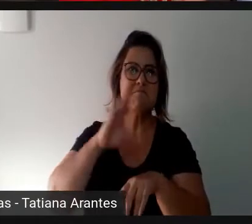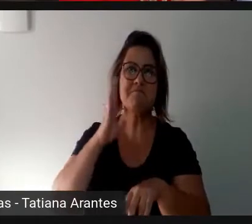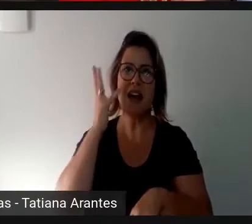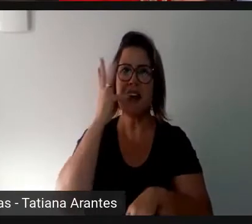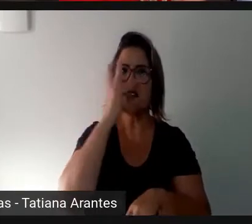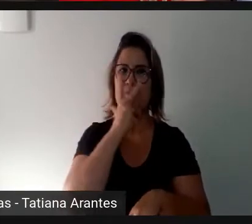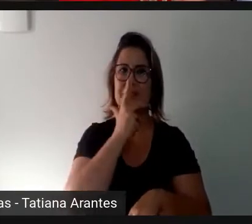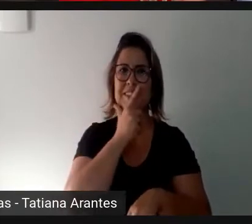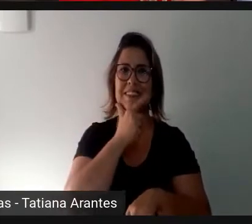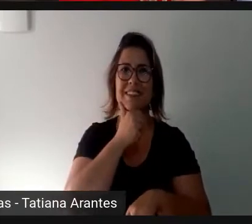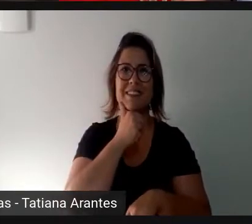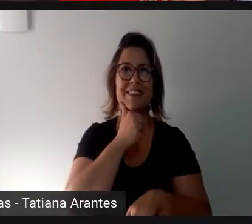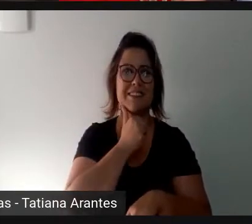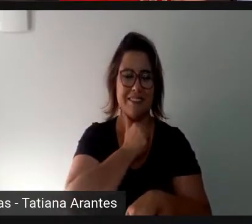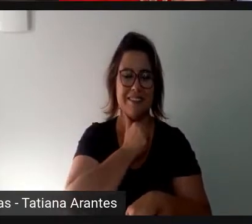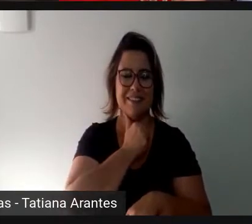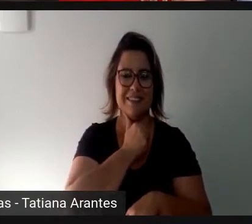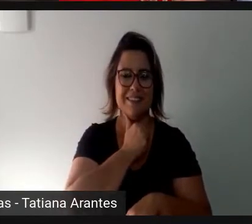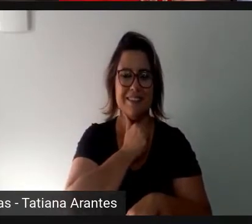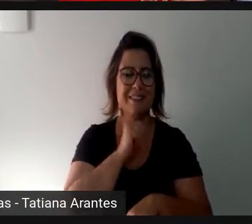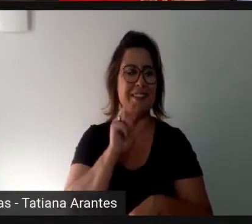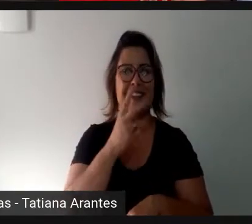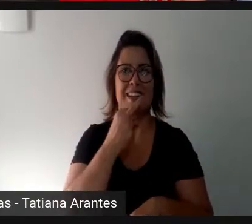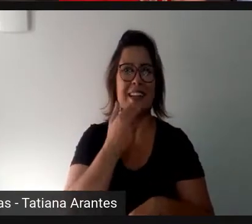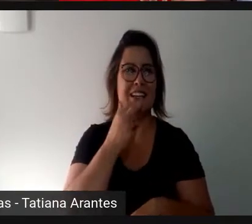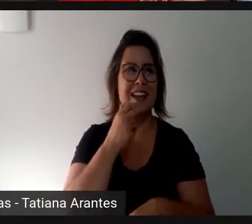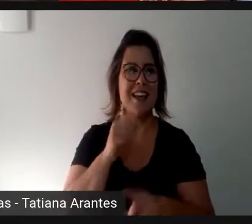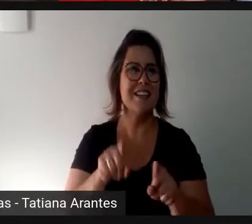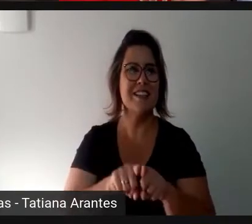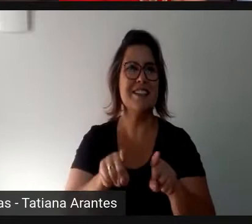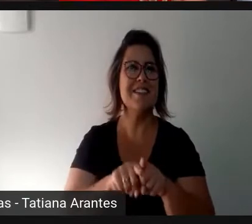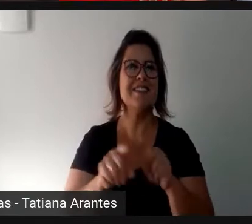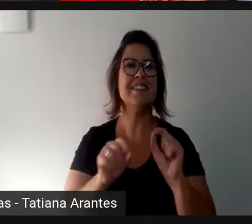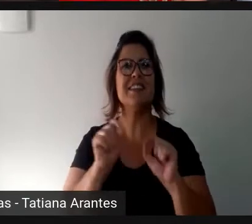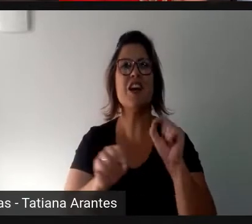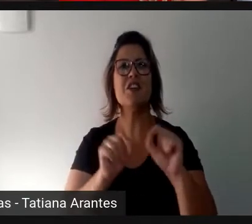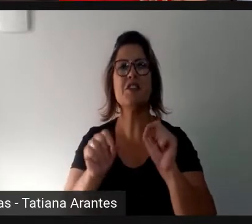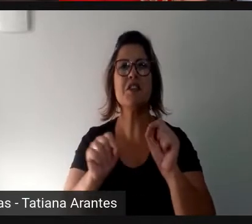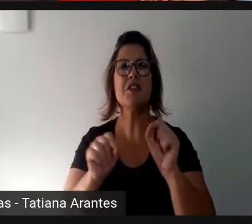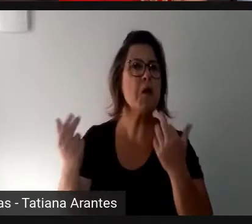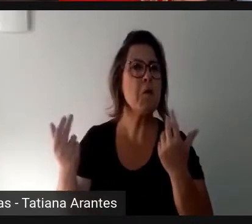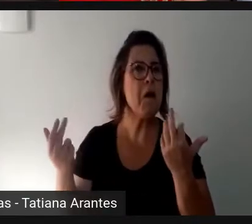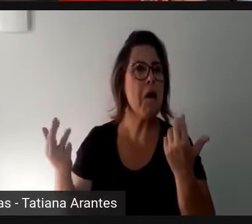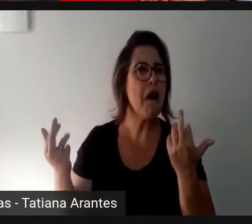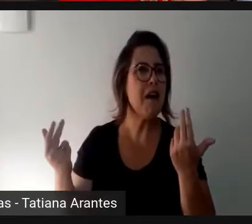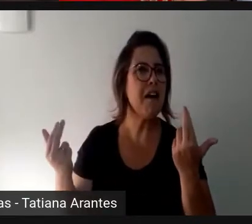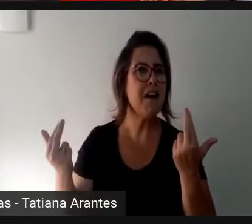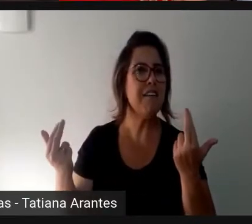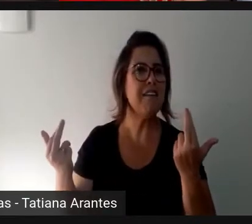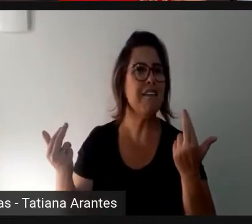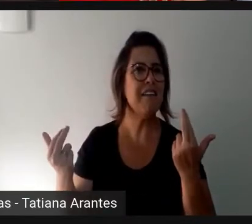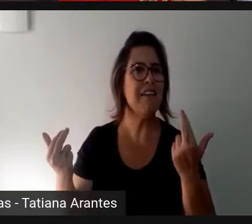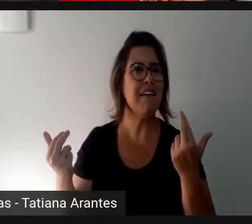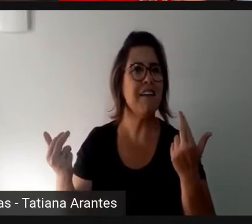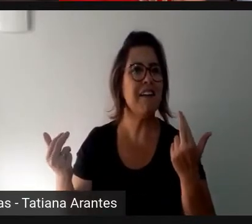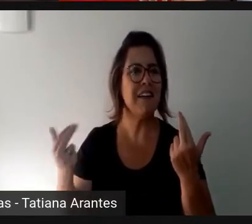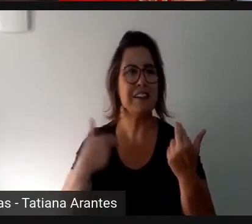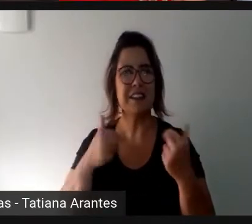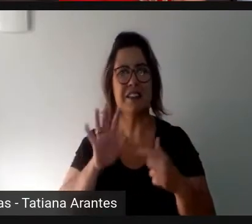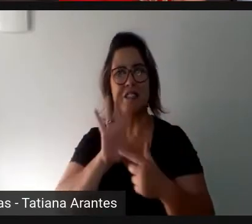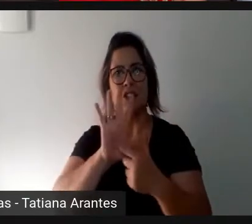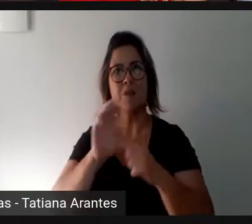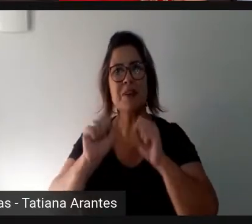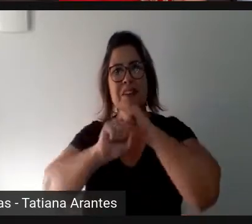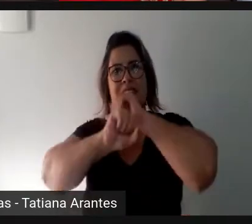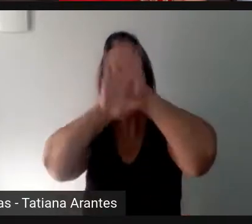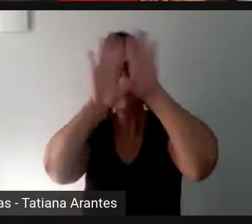né? E o pessoal fala por umas dimensões, pô, e aí, é igual? Afinal de contas, eu tenho que ter transparência, ou tenho que ter